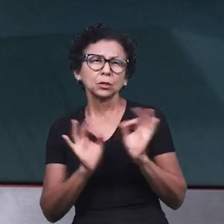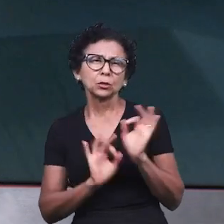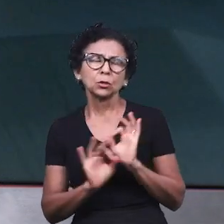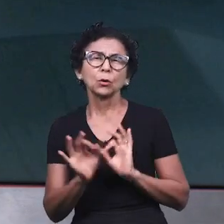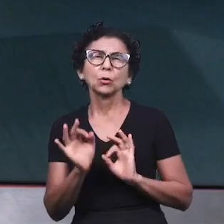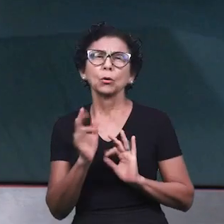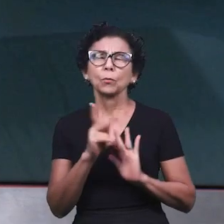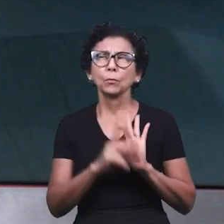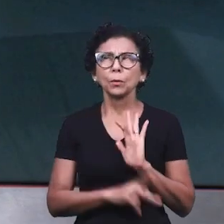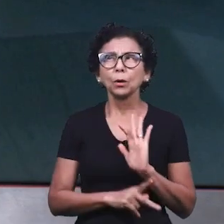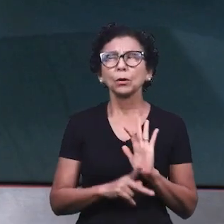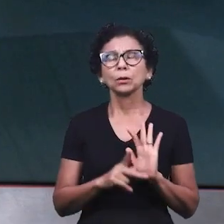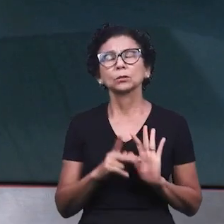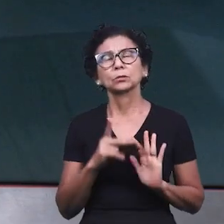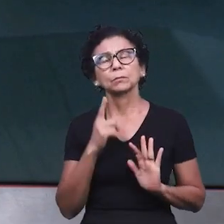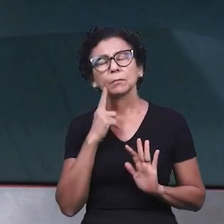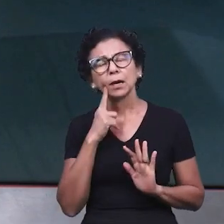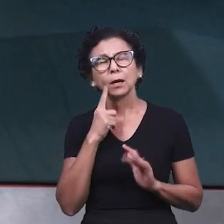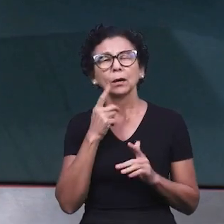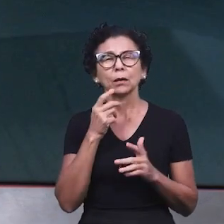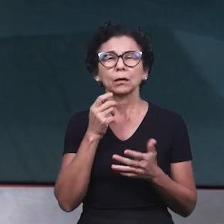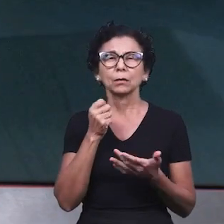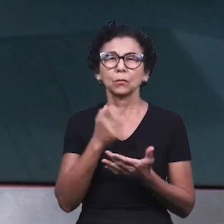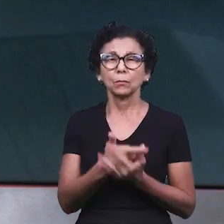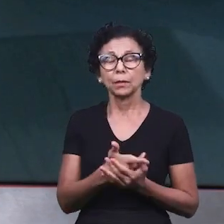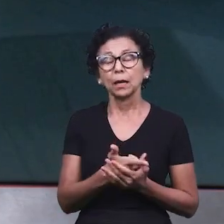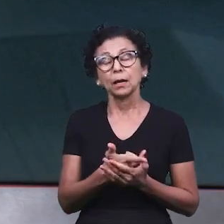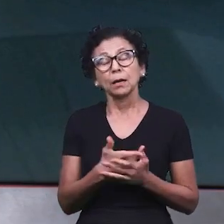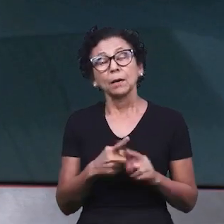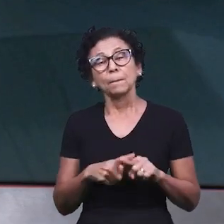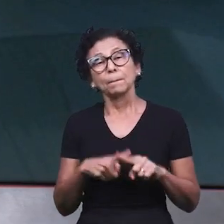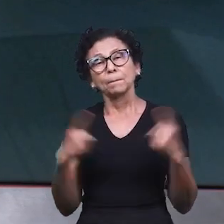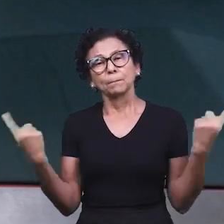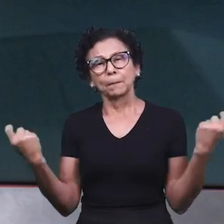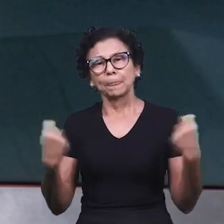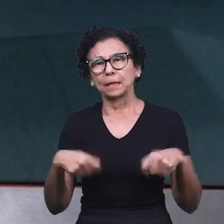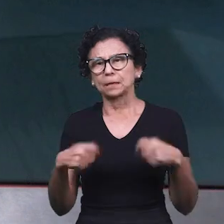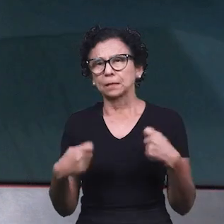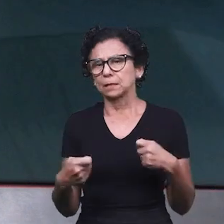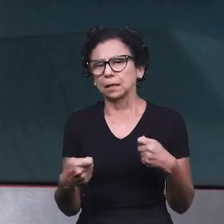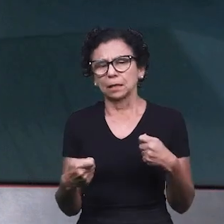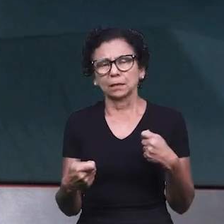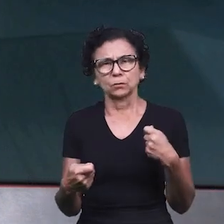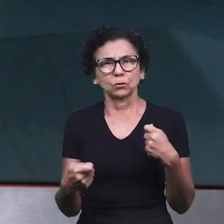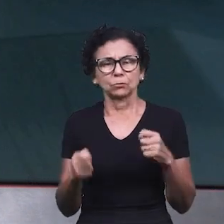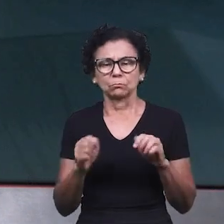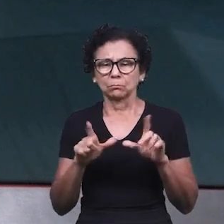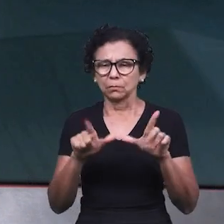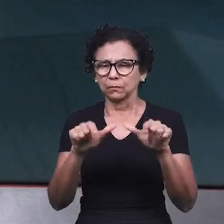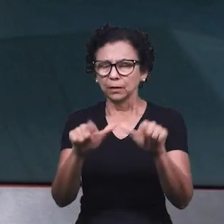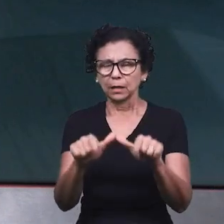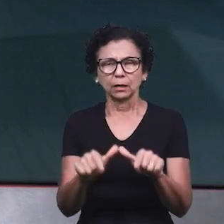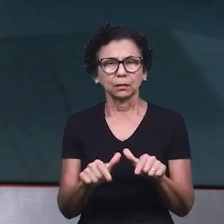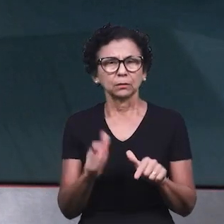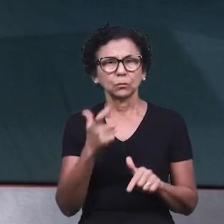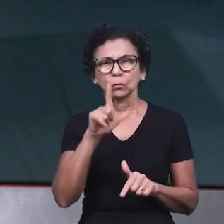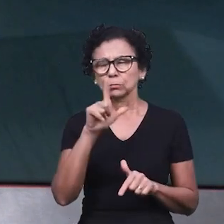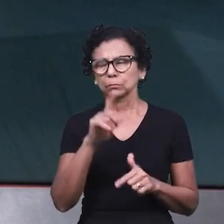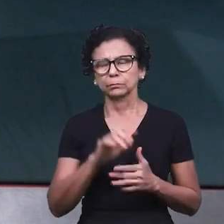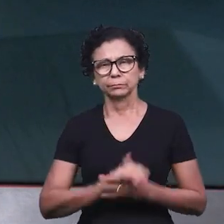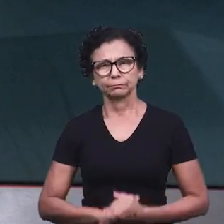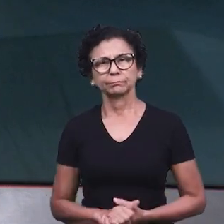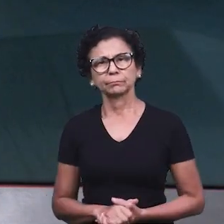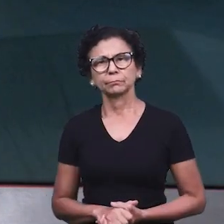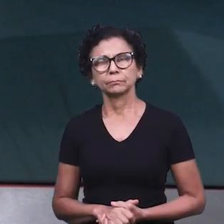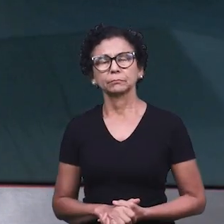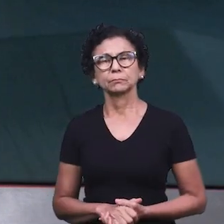uma enfermidade dentro da sua casa, pode ser necessidade da aquisição de um bem qualquer, uma viagem,